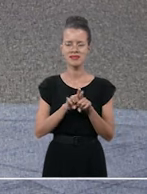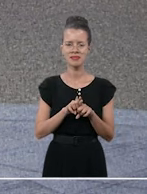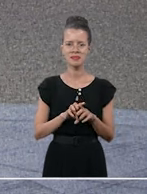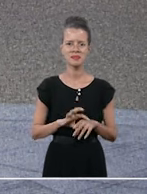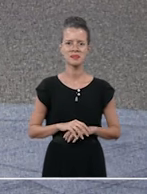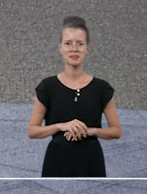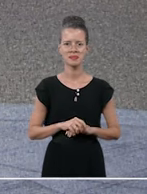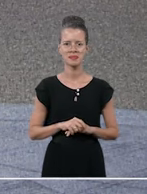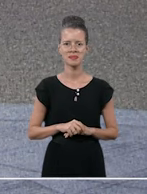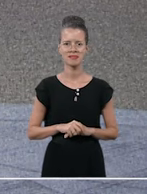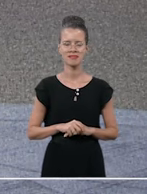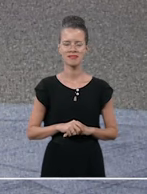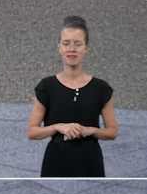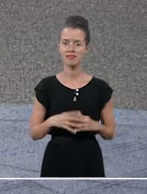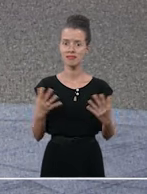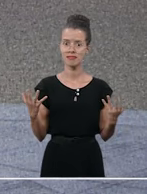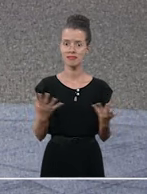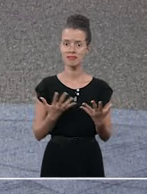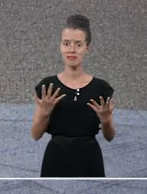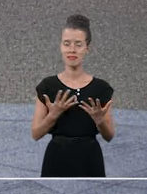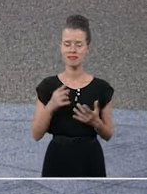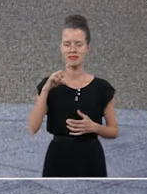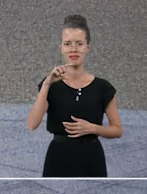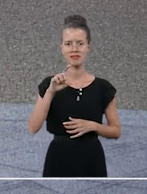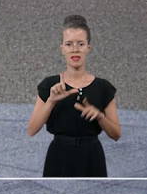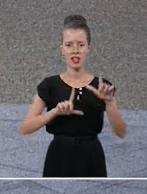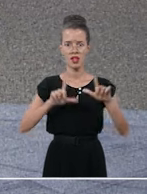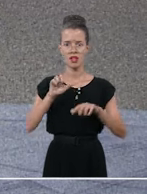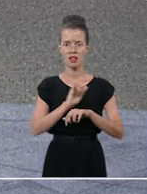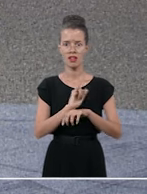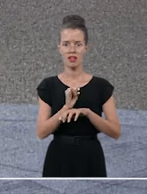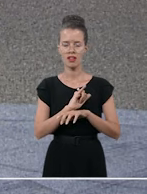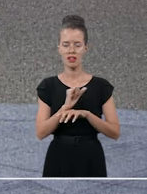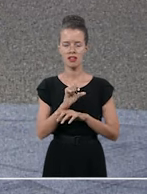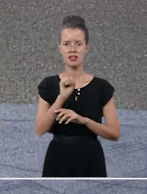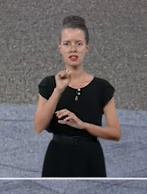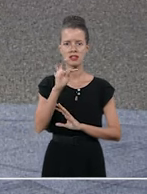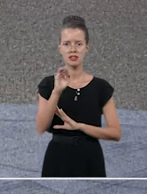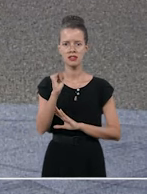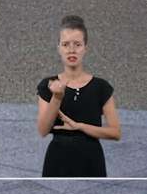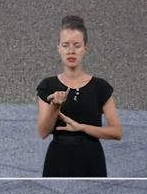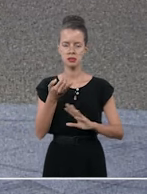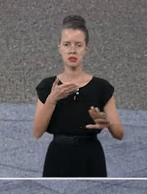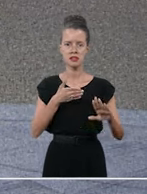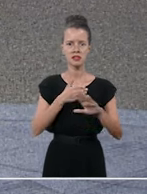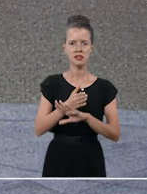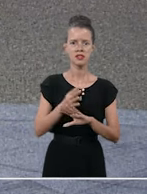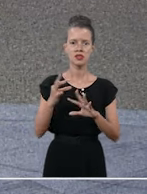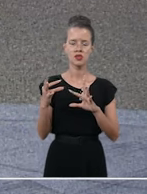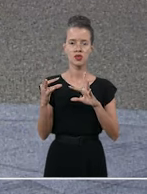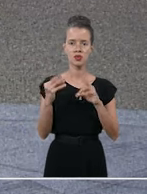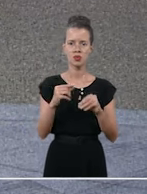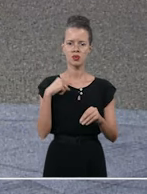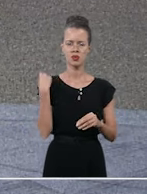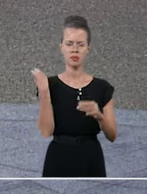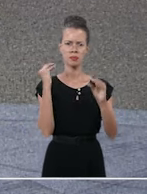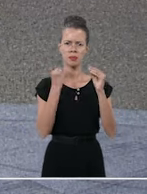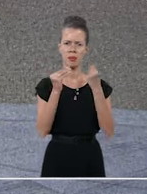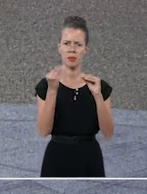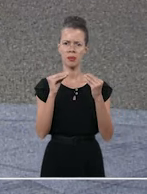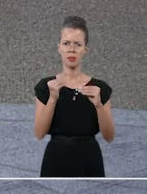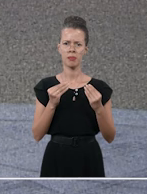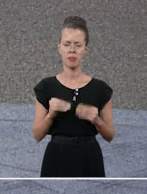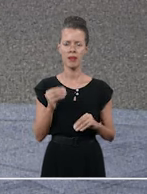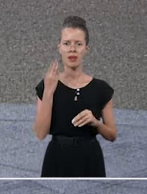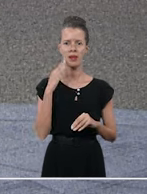no canal do STJ no YouTube, você pode se inscrever para conferir tudo que a gente publica, Entender Direito comigo, além de